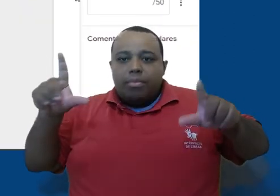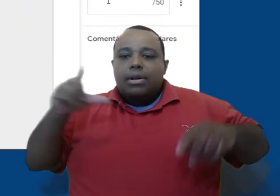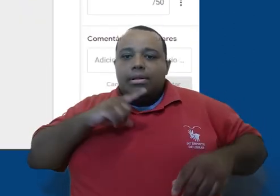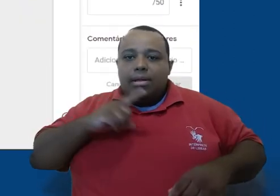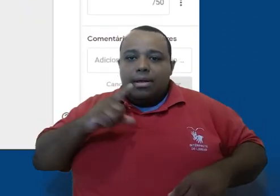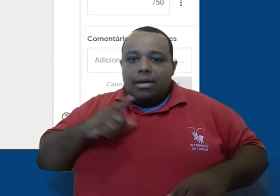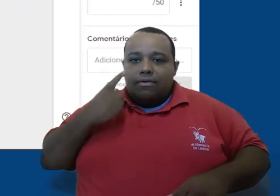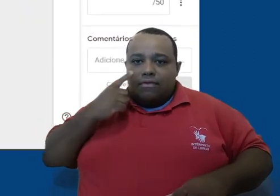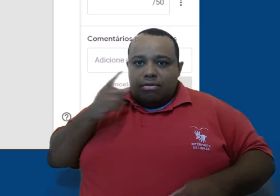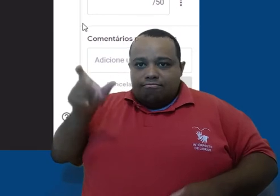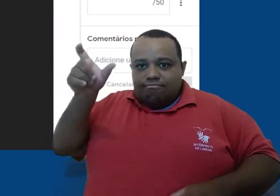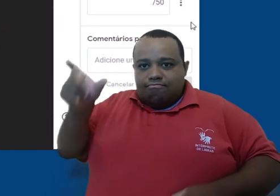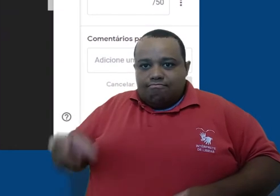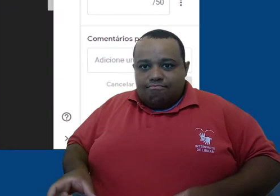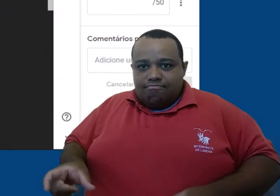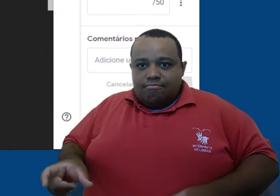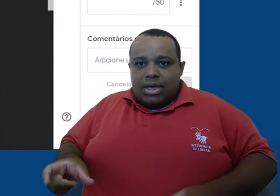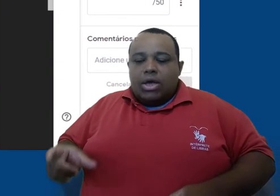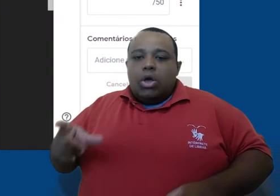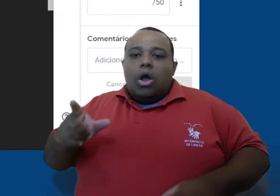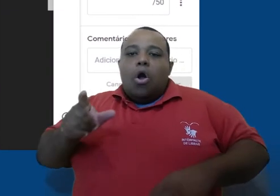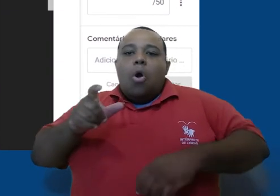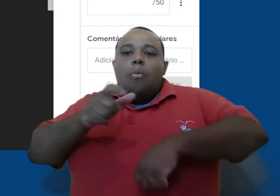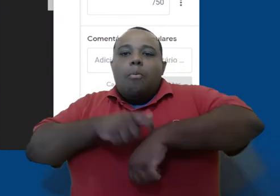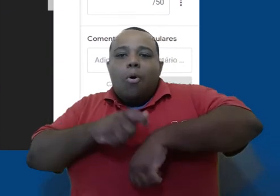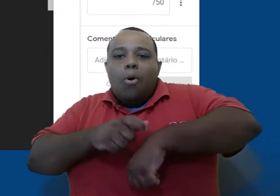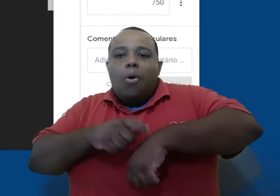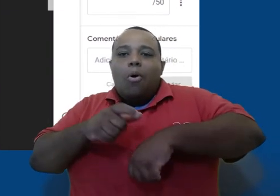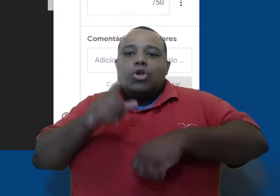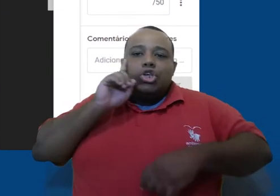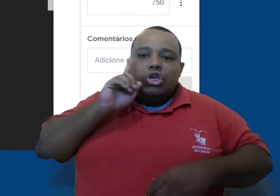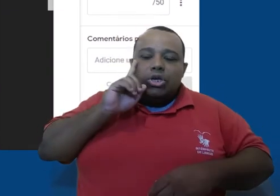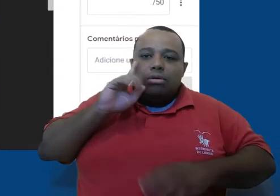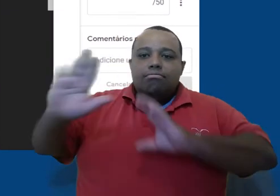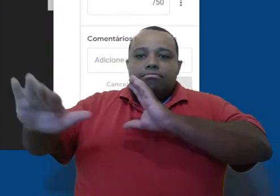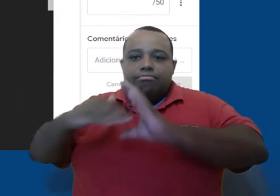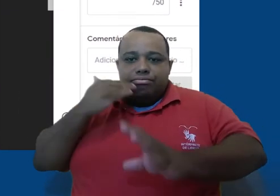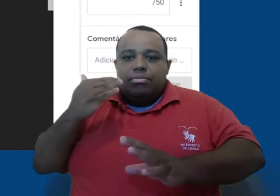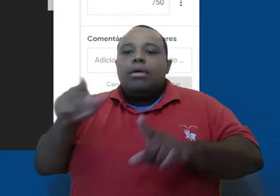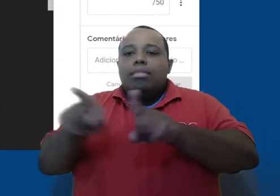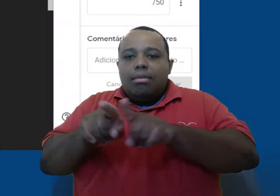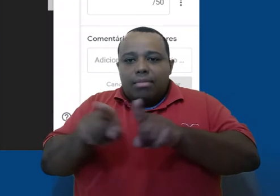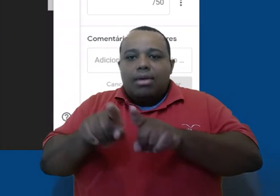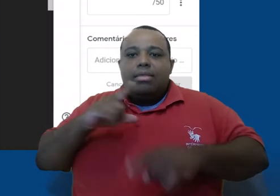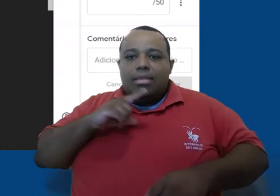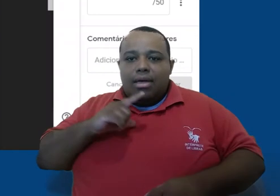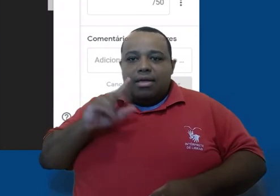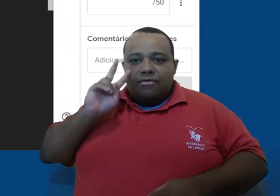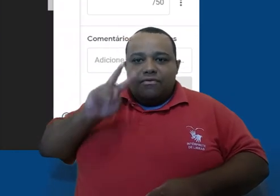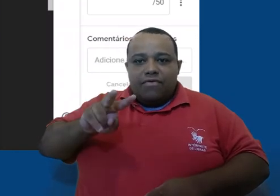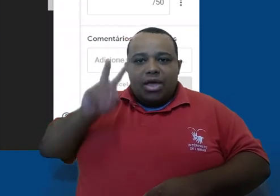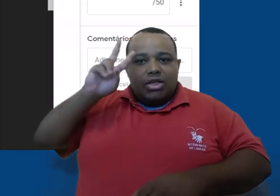logo abaixo do cabeçalho ao título arquivos abaixo um texto informando a data eo horário de entrega e ainda mais